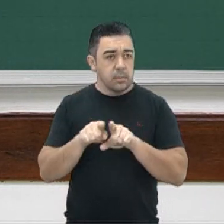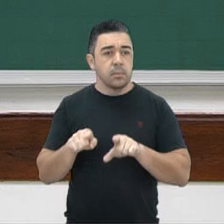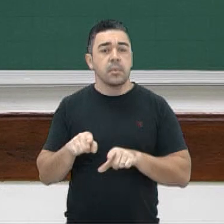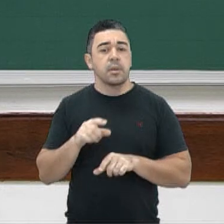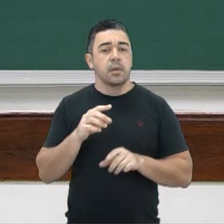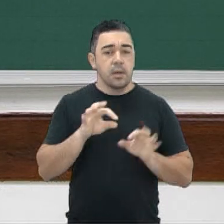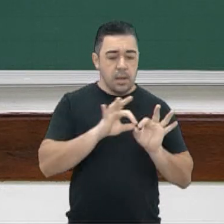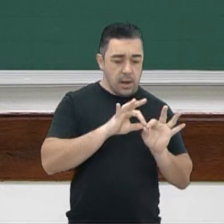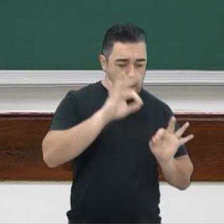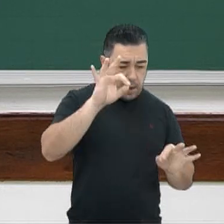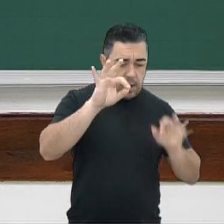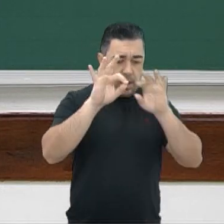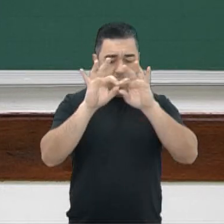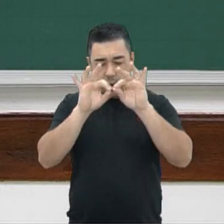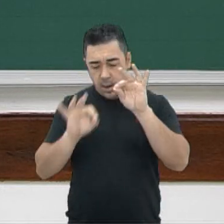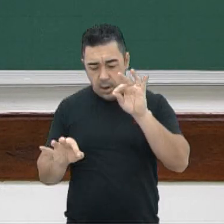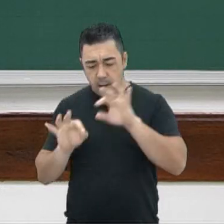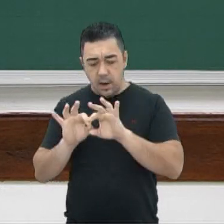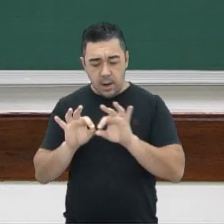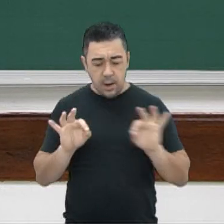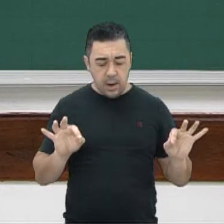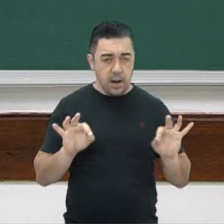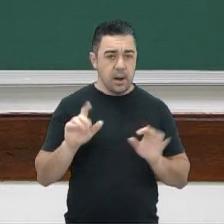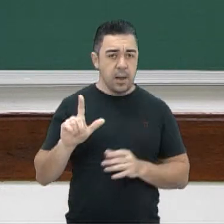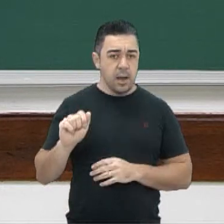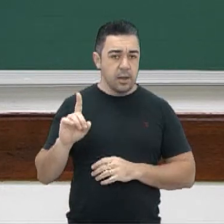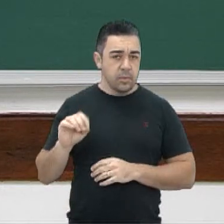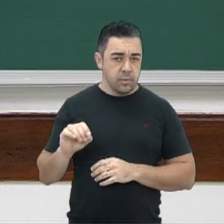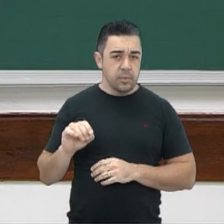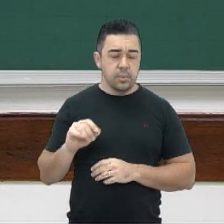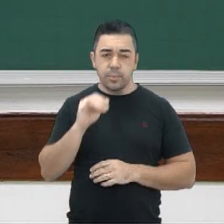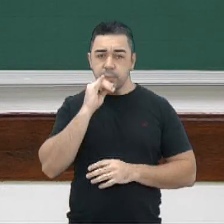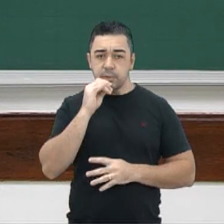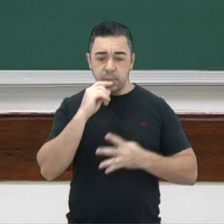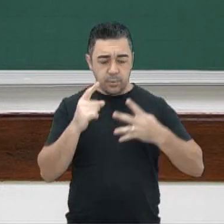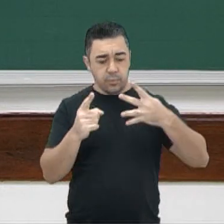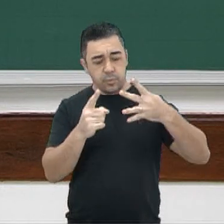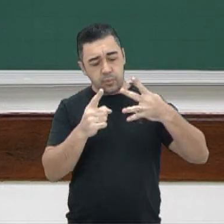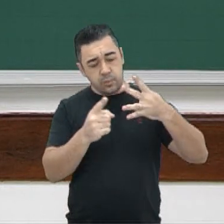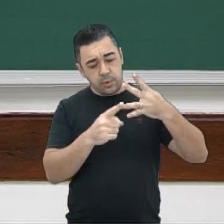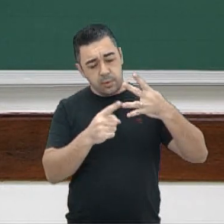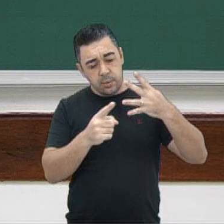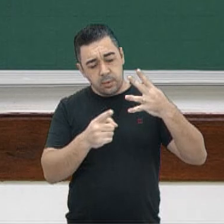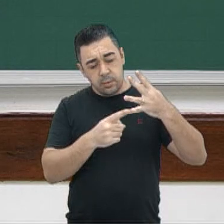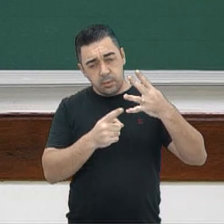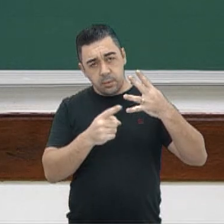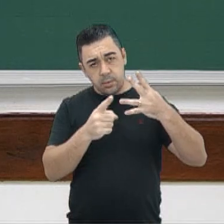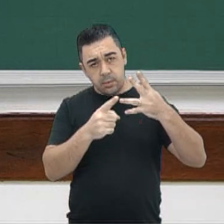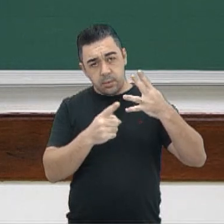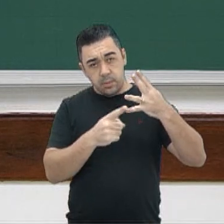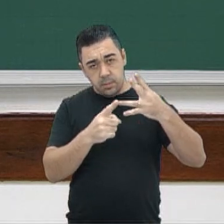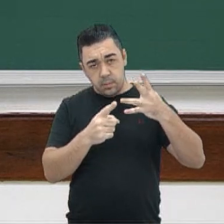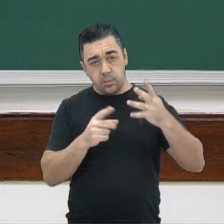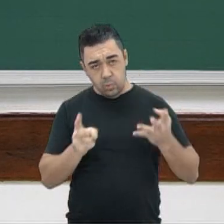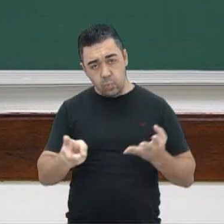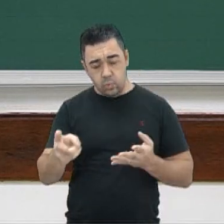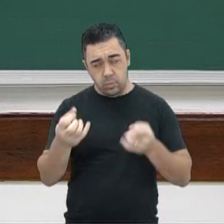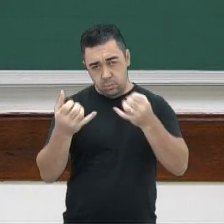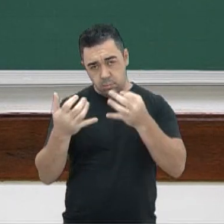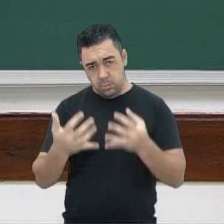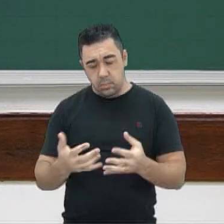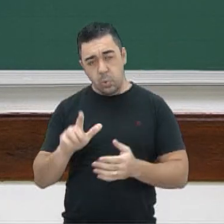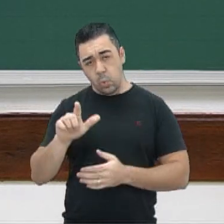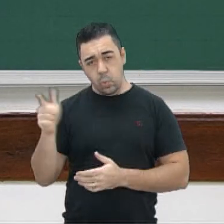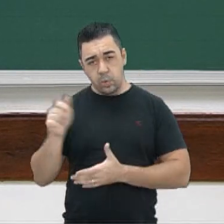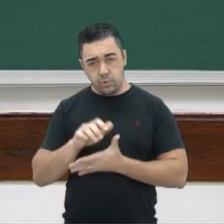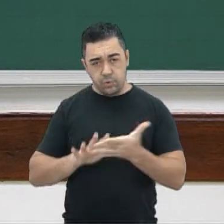dos lados, principalmente no caso 3 e no caso 4. Mas isso nós vamos voltar a falar com